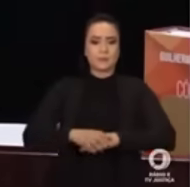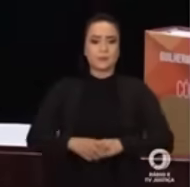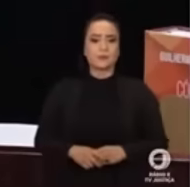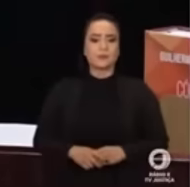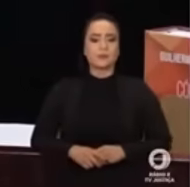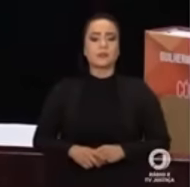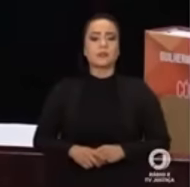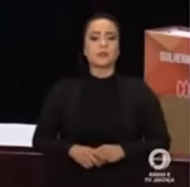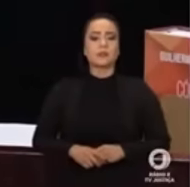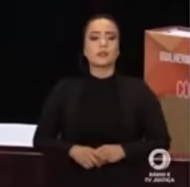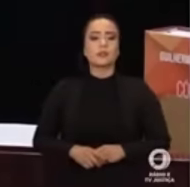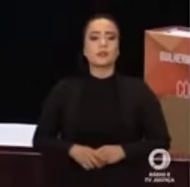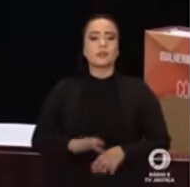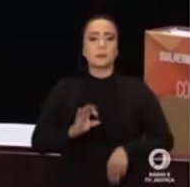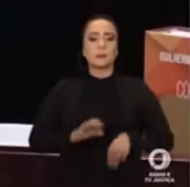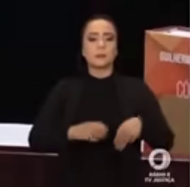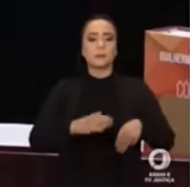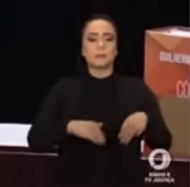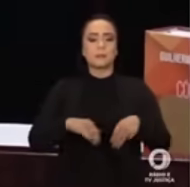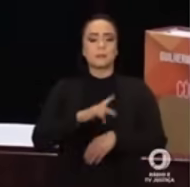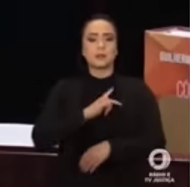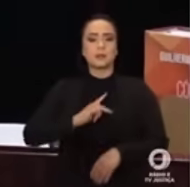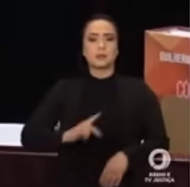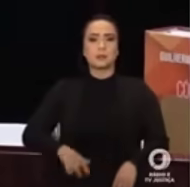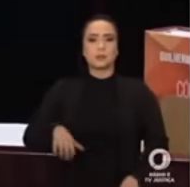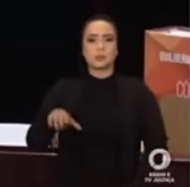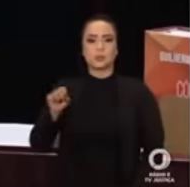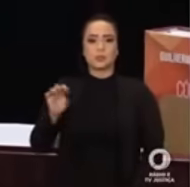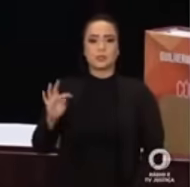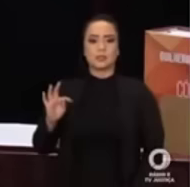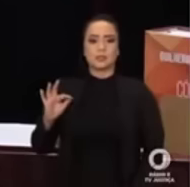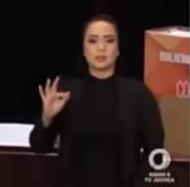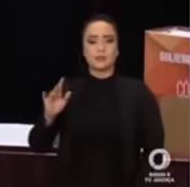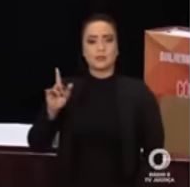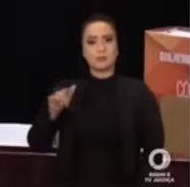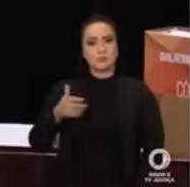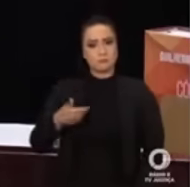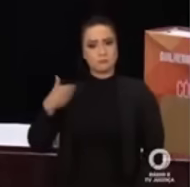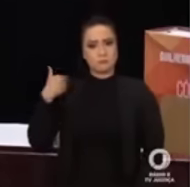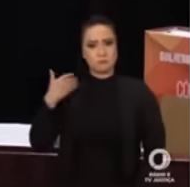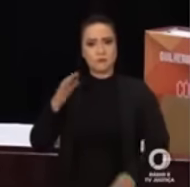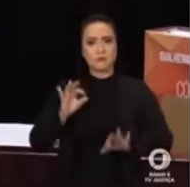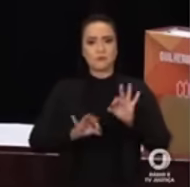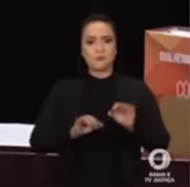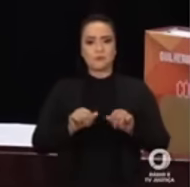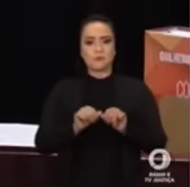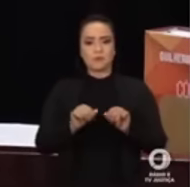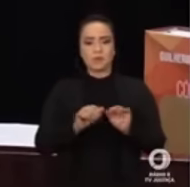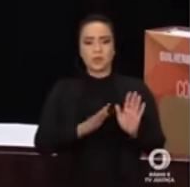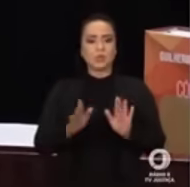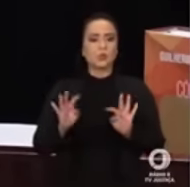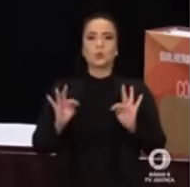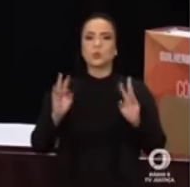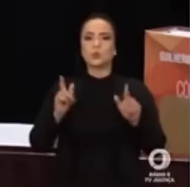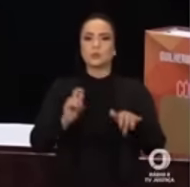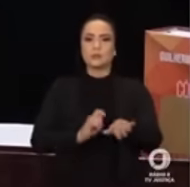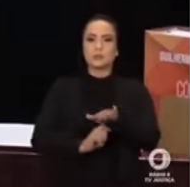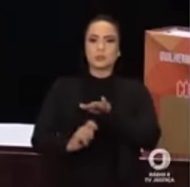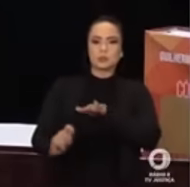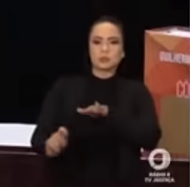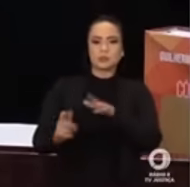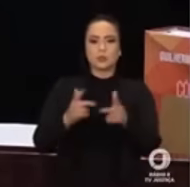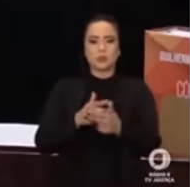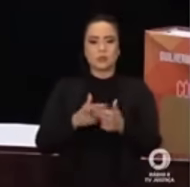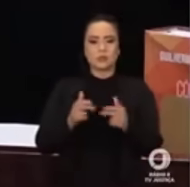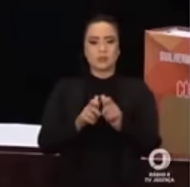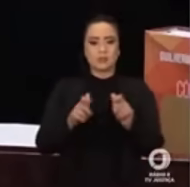afirmativa da eminente ministra presidente do Supremo, que seria feito, e tudo foi investido para que algo de